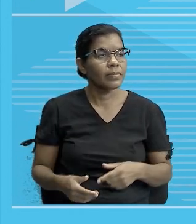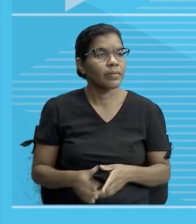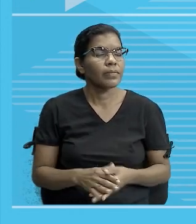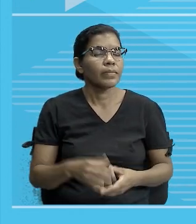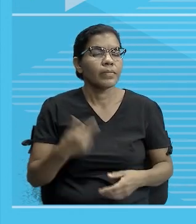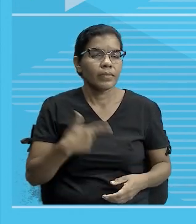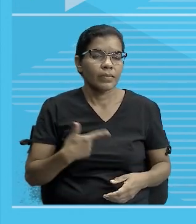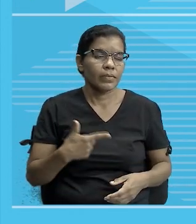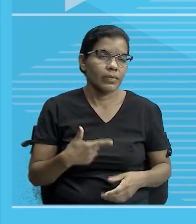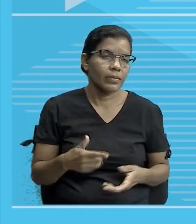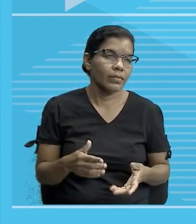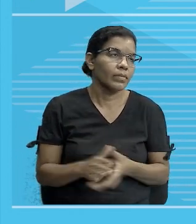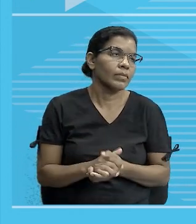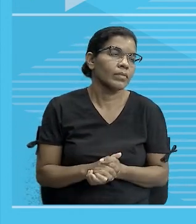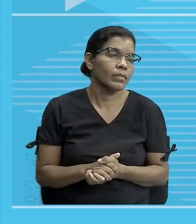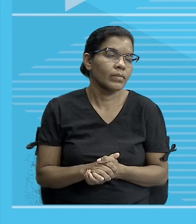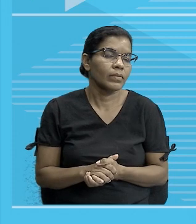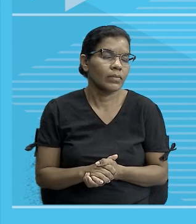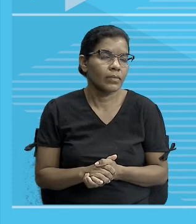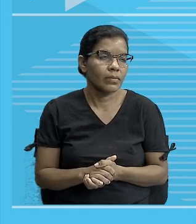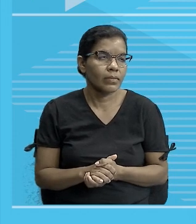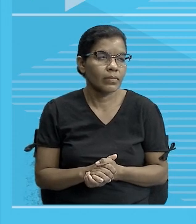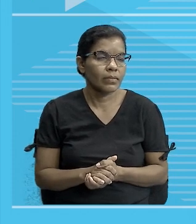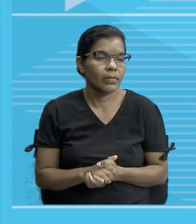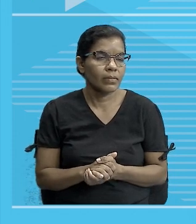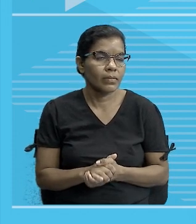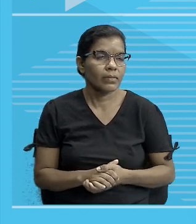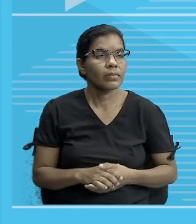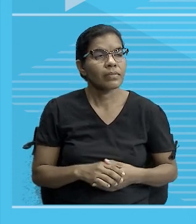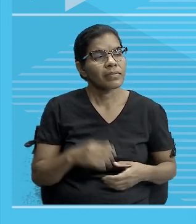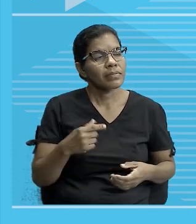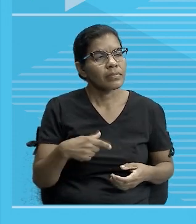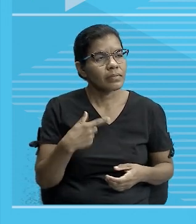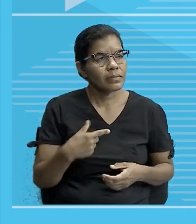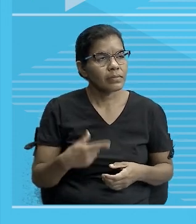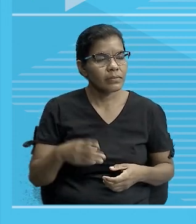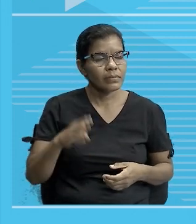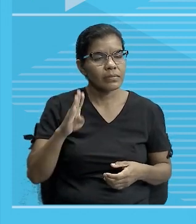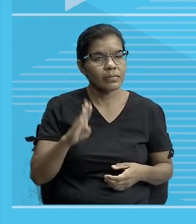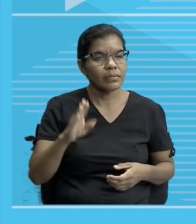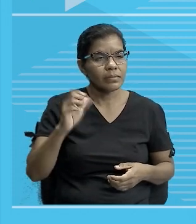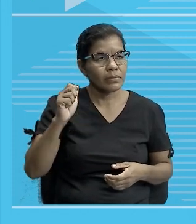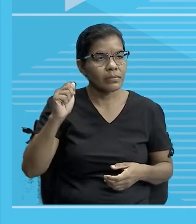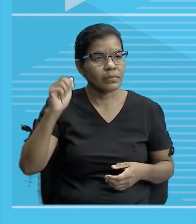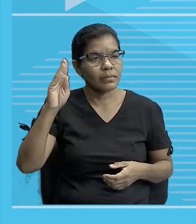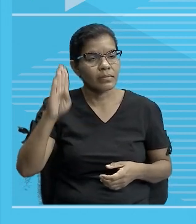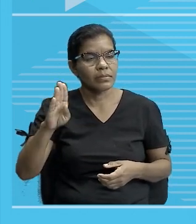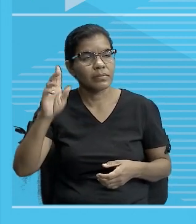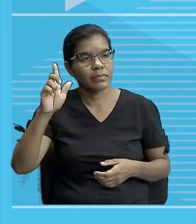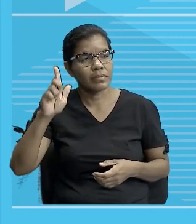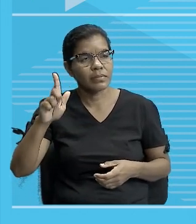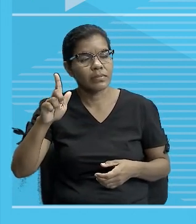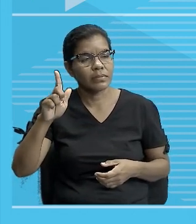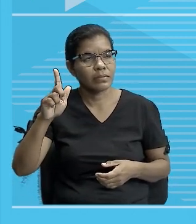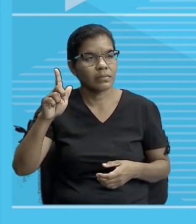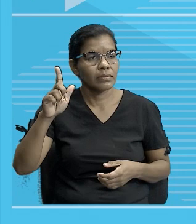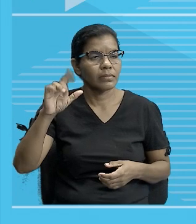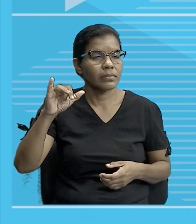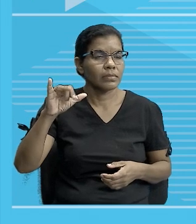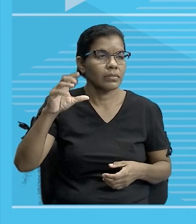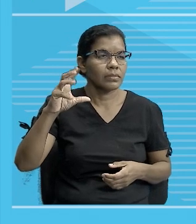segunda fase, que eu boto assim, é uma fase de ebulição. A